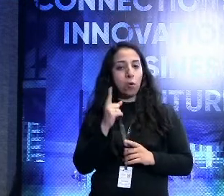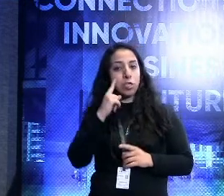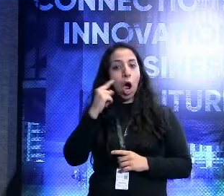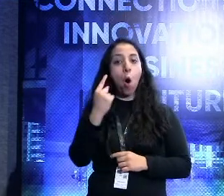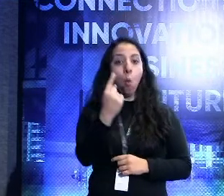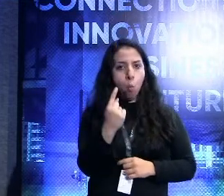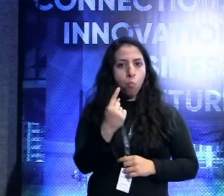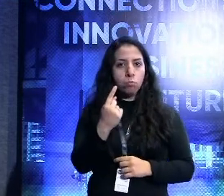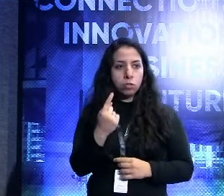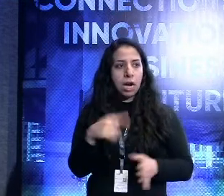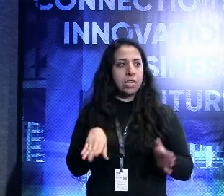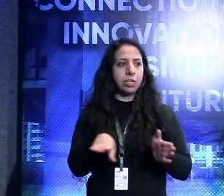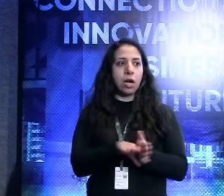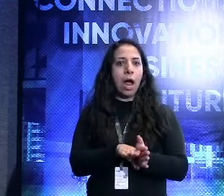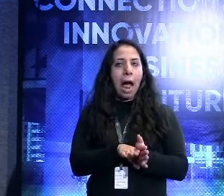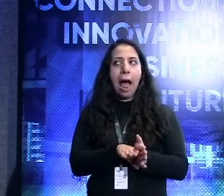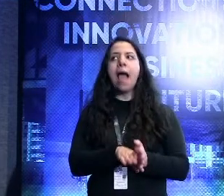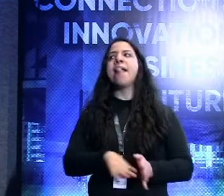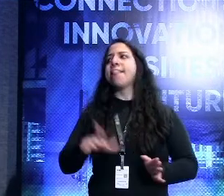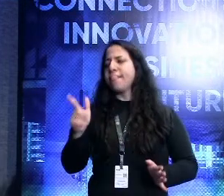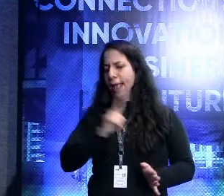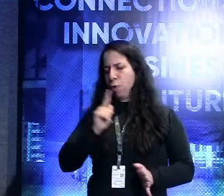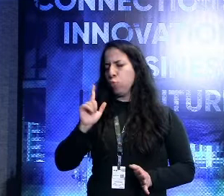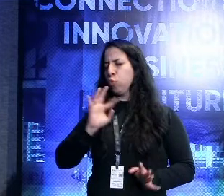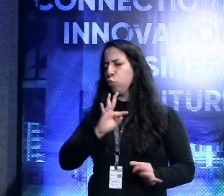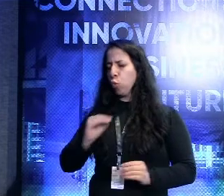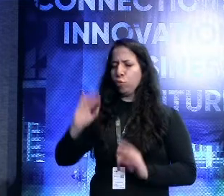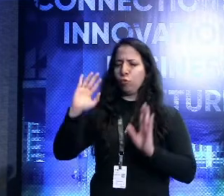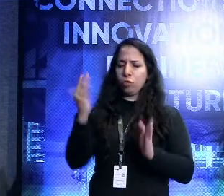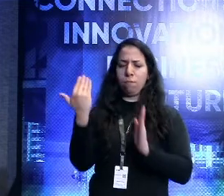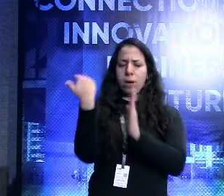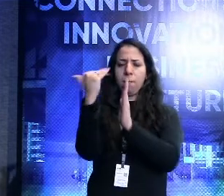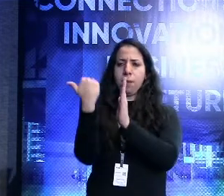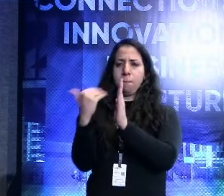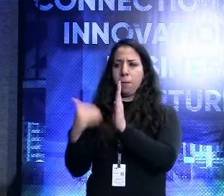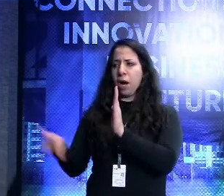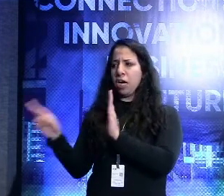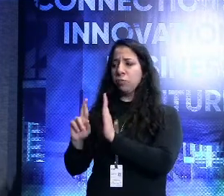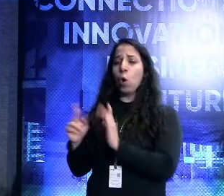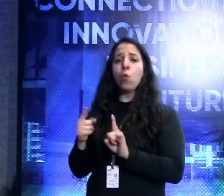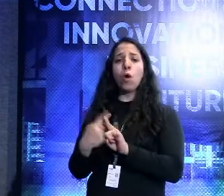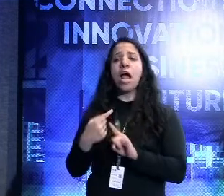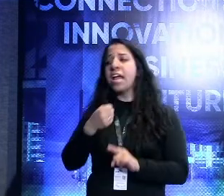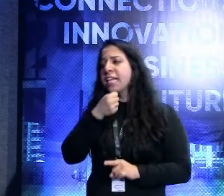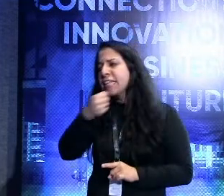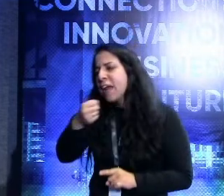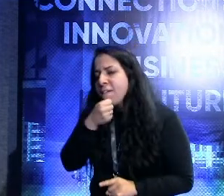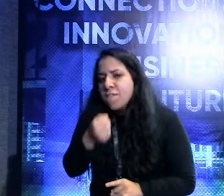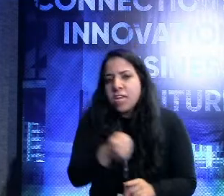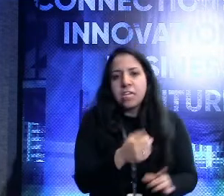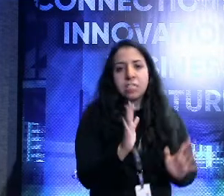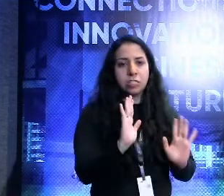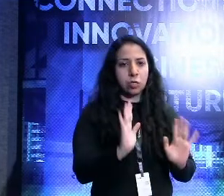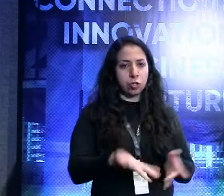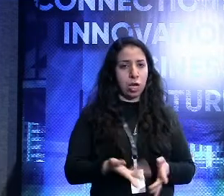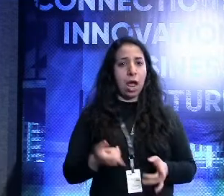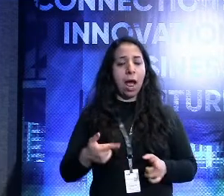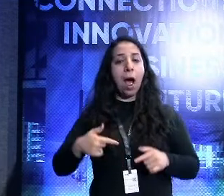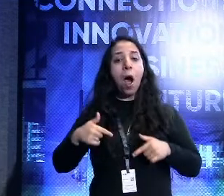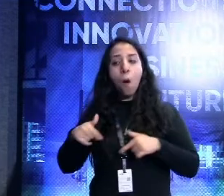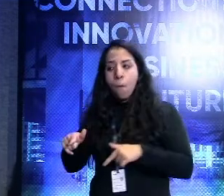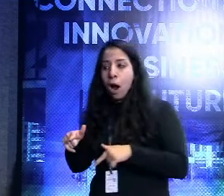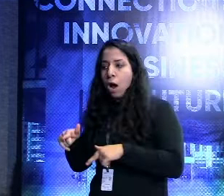com respostas acerca de pesquisas, entrevistas com experts, como que está o mercado que a minha empresa está inserido, para onde a gente quer